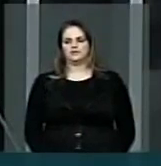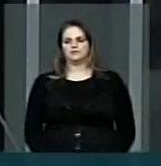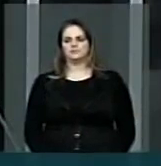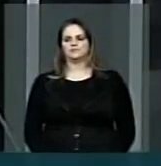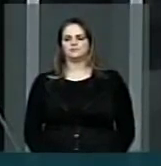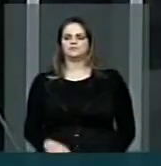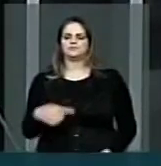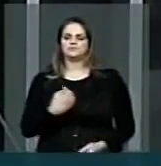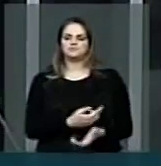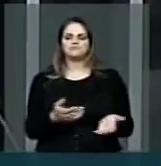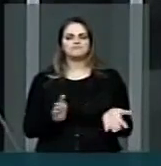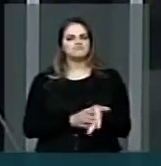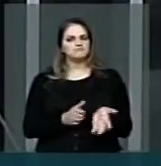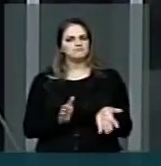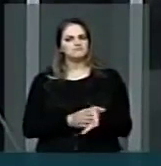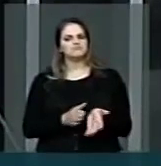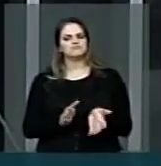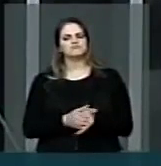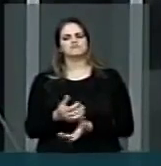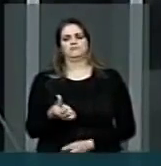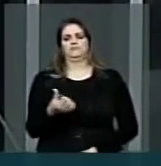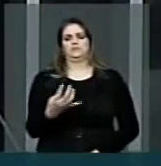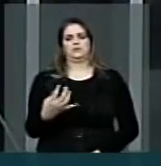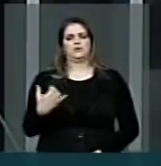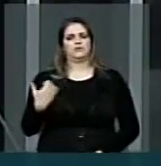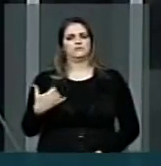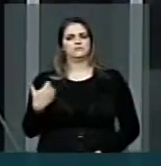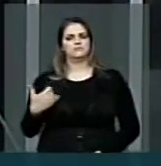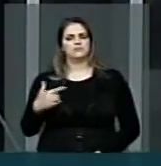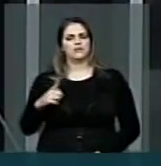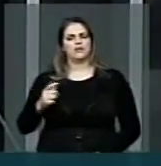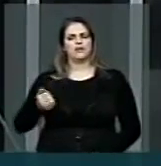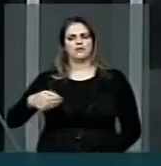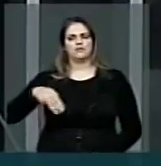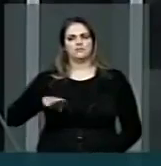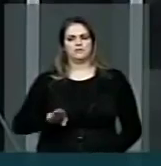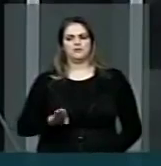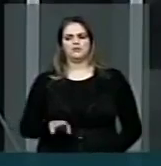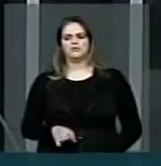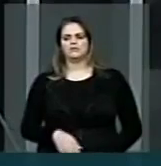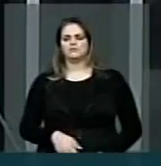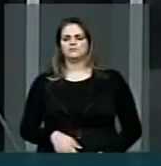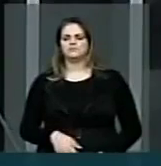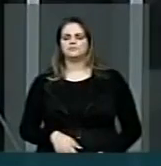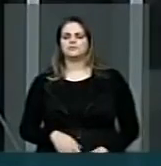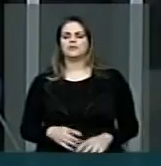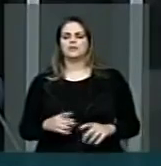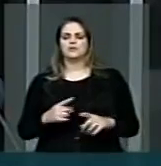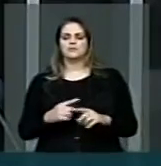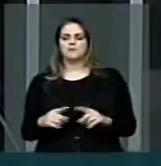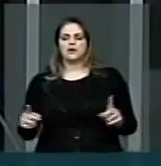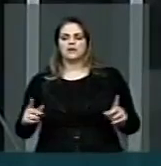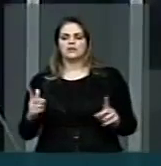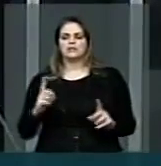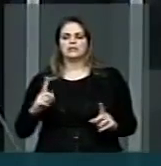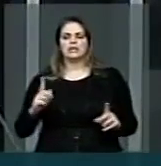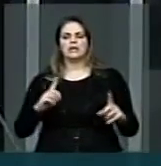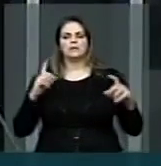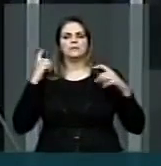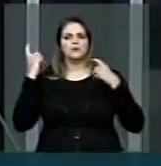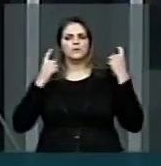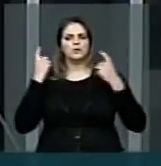homenageamos pelo transcurso dos seus 64 anos de existência. E ao fazê-lo, além de atender à natural